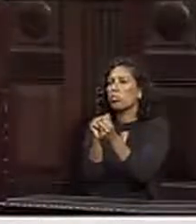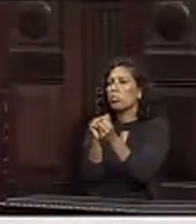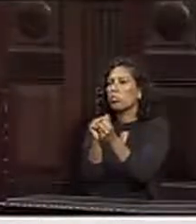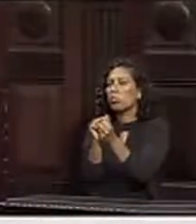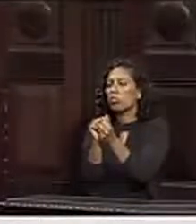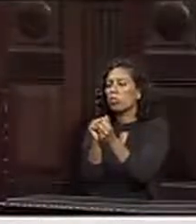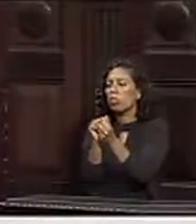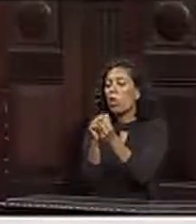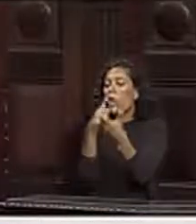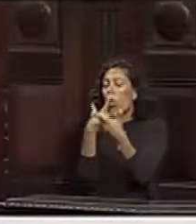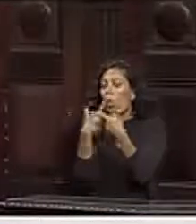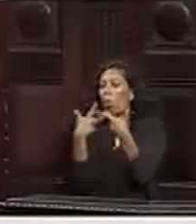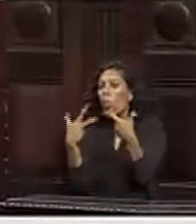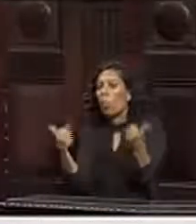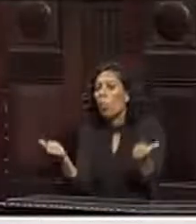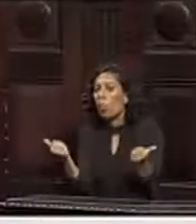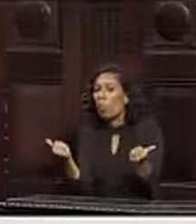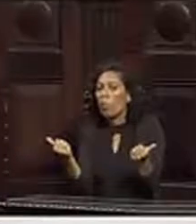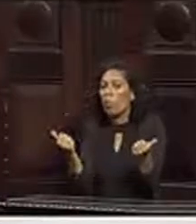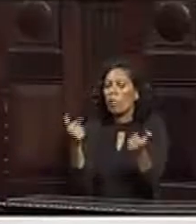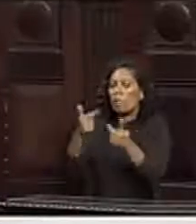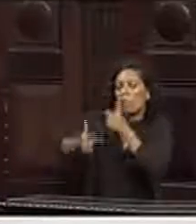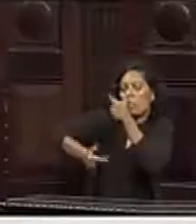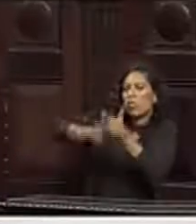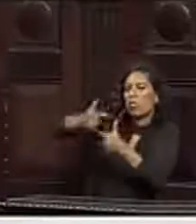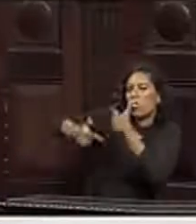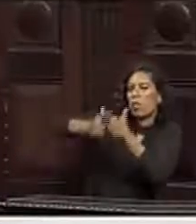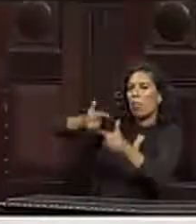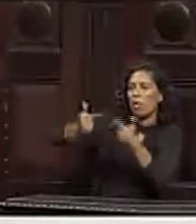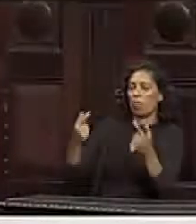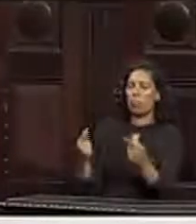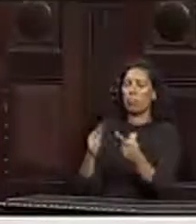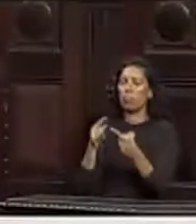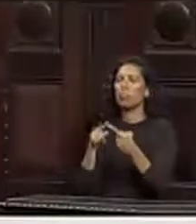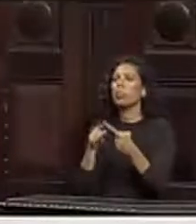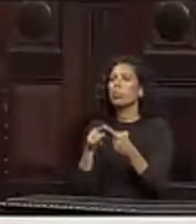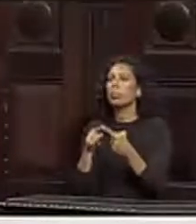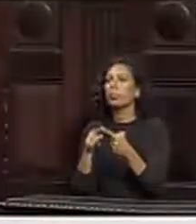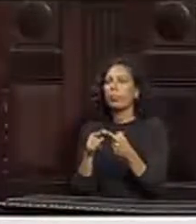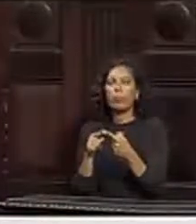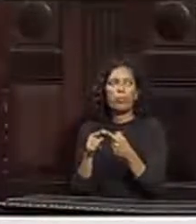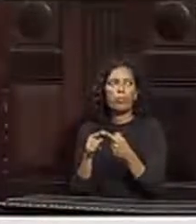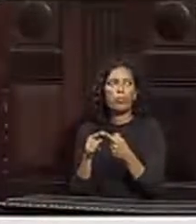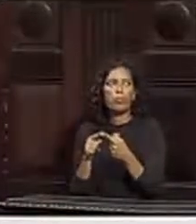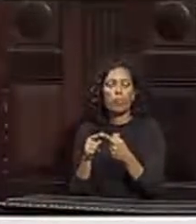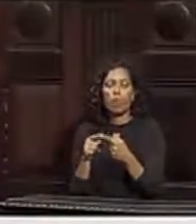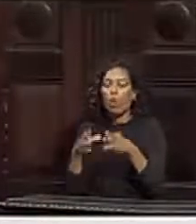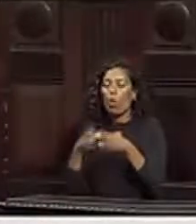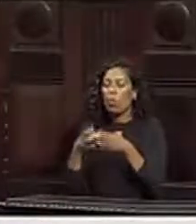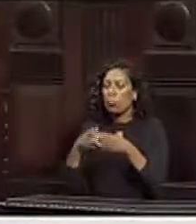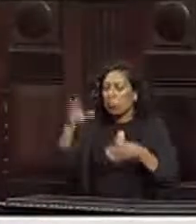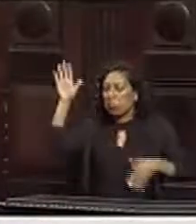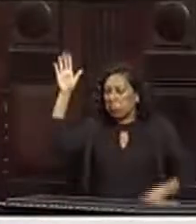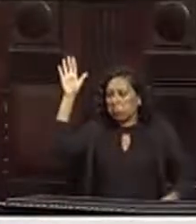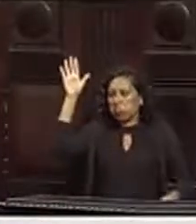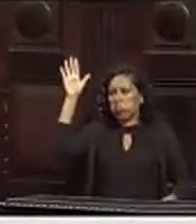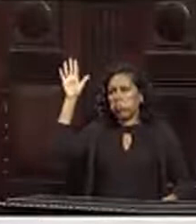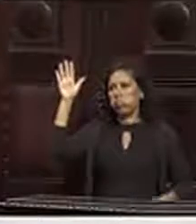determinados produtos e serviços. Primeiro, o crime organizado,